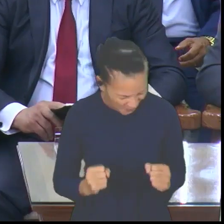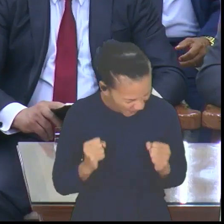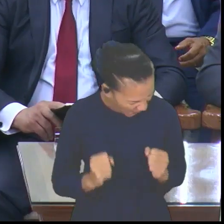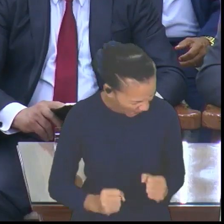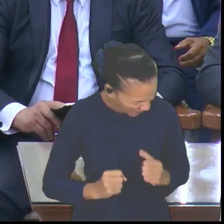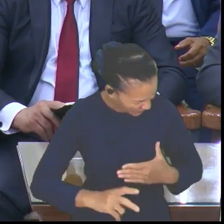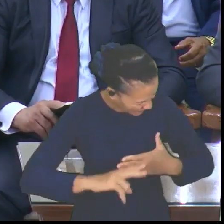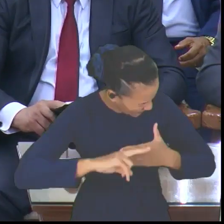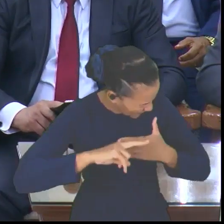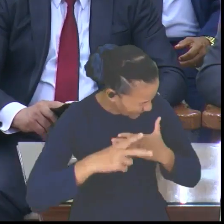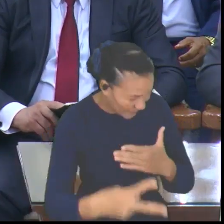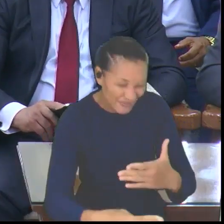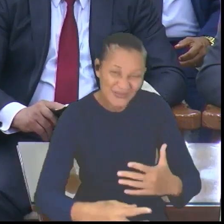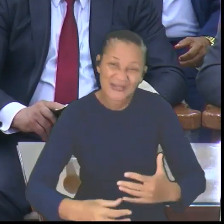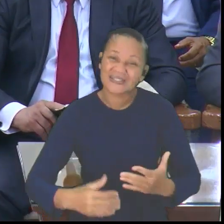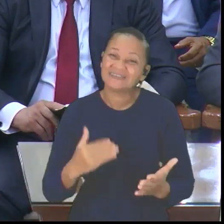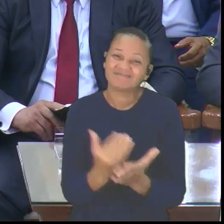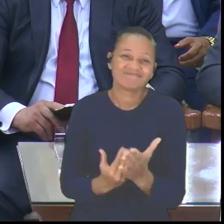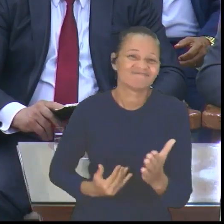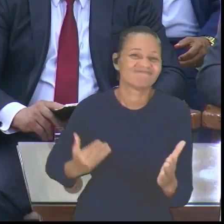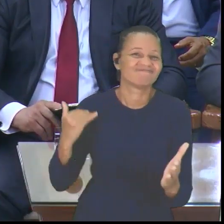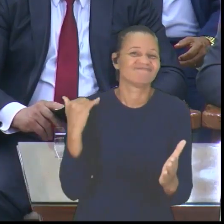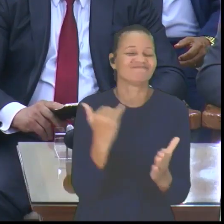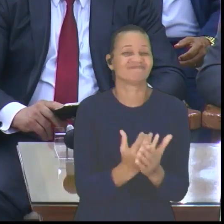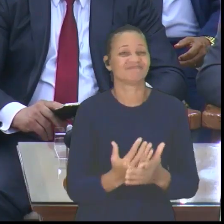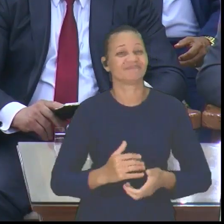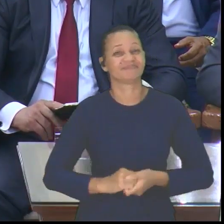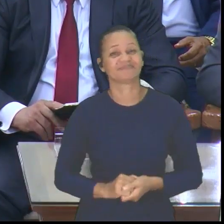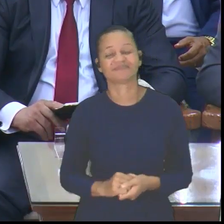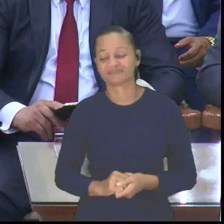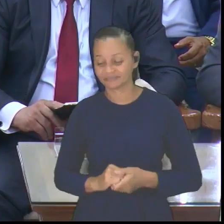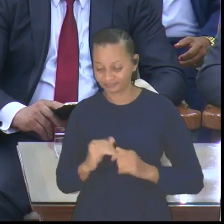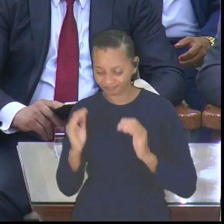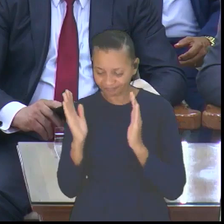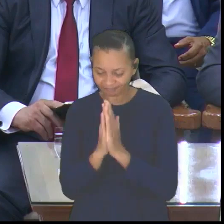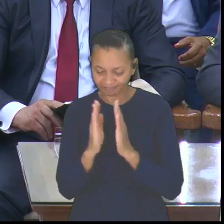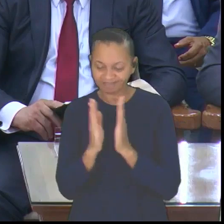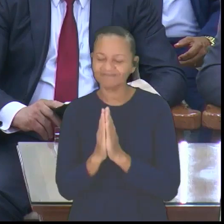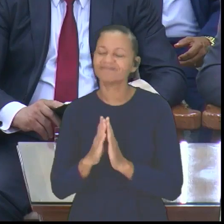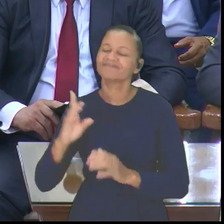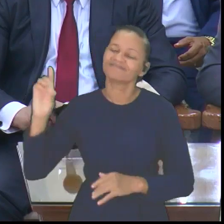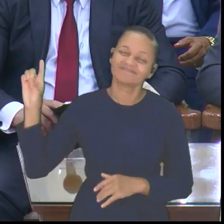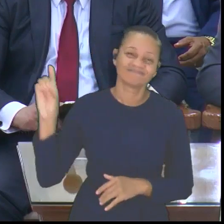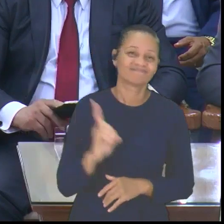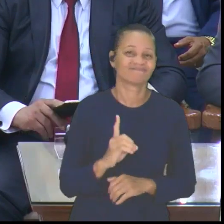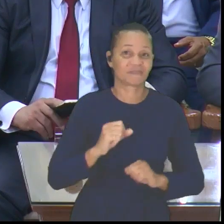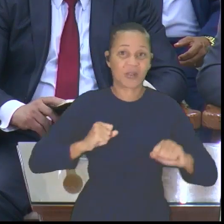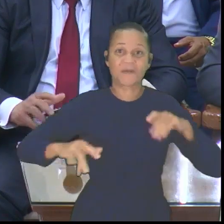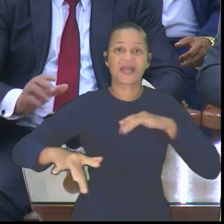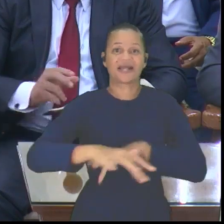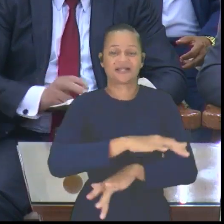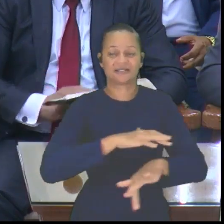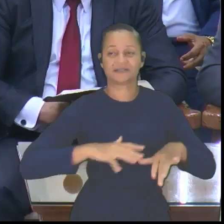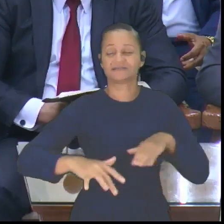seus efeitos. Então, a oração trouxe uma intervenção. Volta à tela. Versículo 8 a seguir.